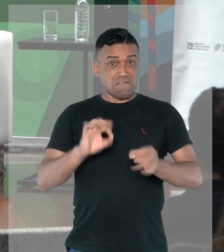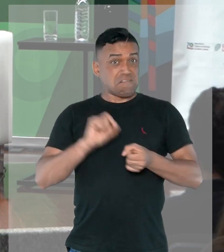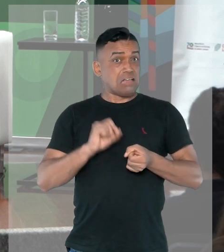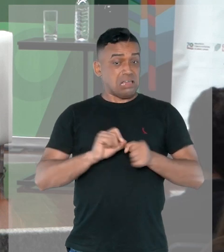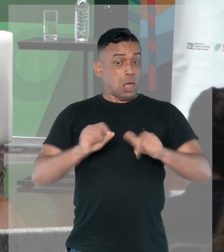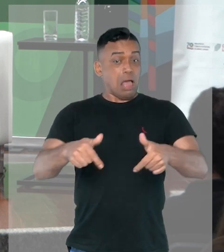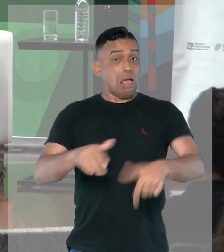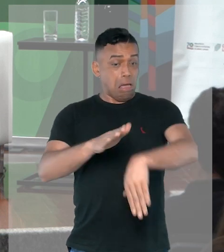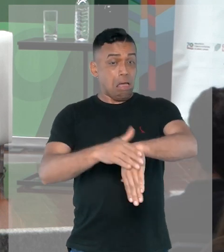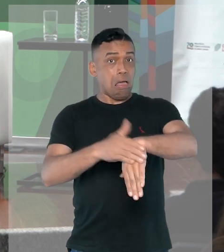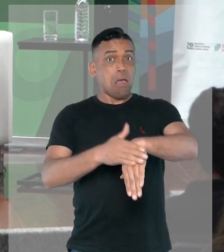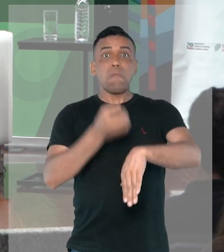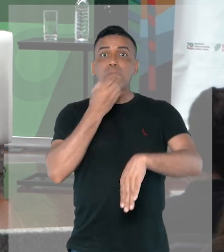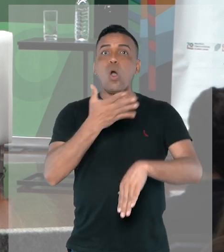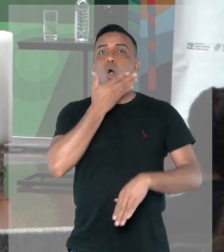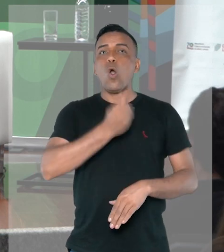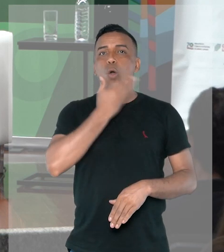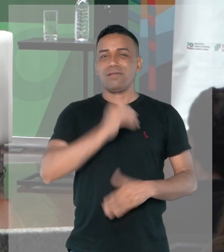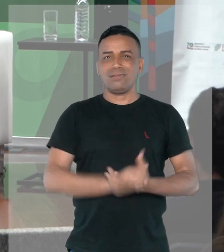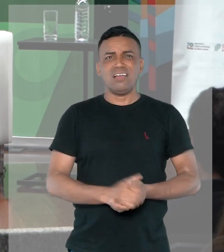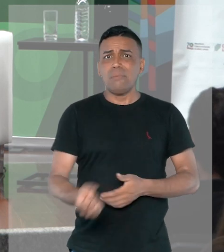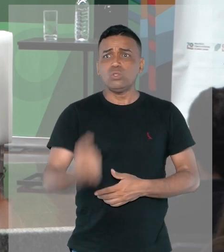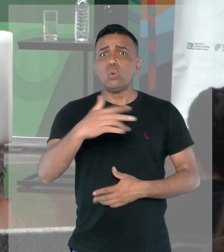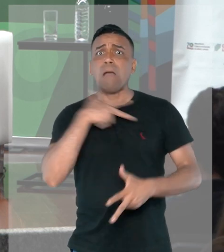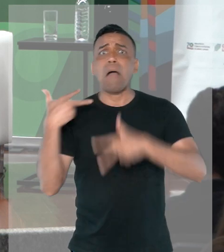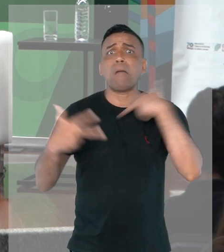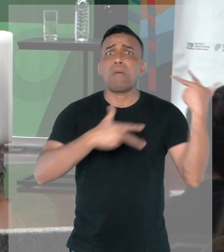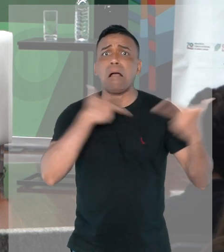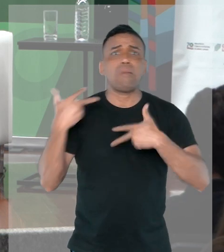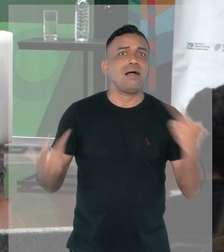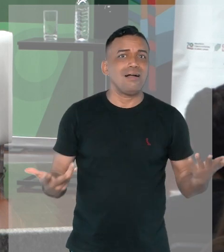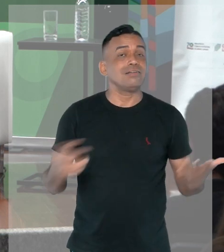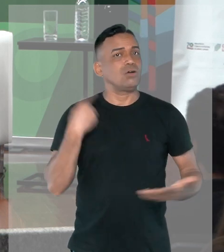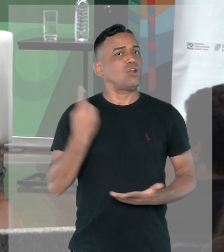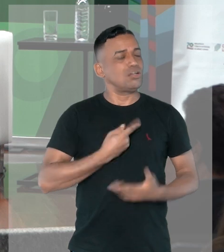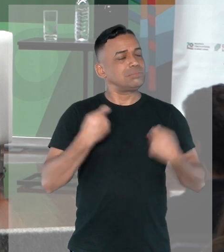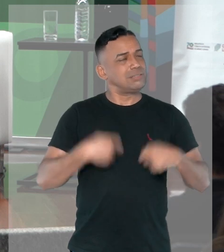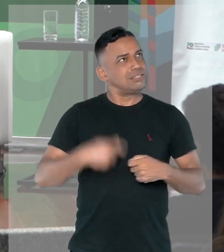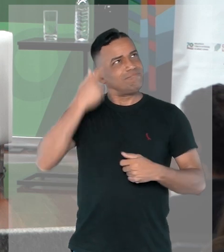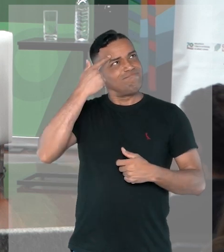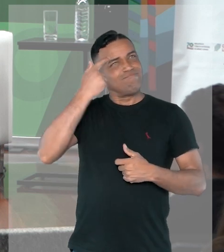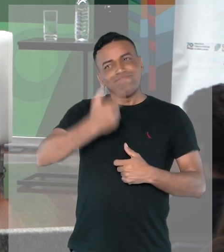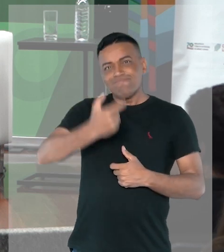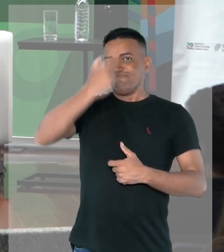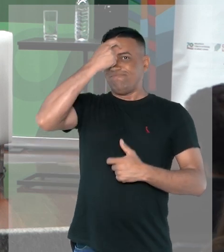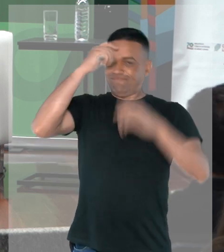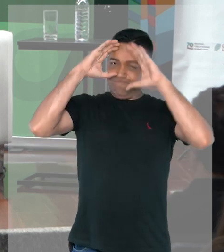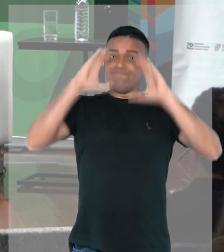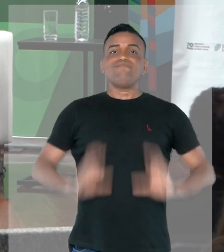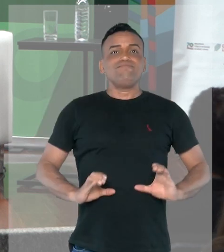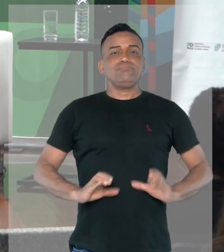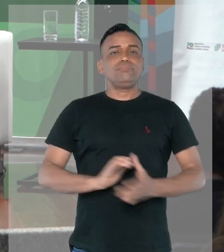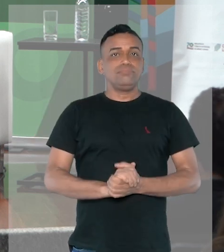achava que ele era um homem bom. E era um absurdo o que estava fazendo. Então, a gente tem que ter o discernimento correto, porque, veja só, é um